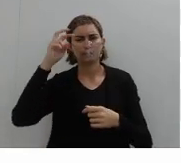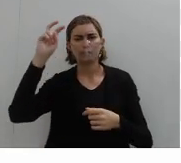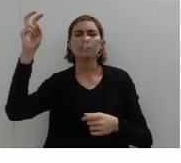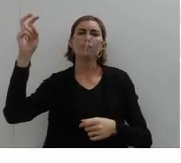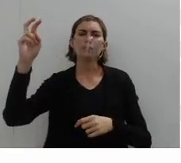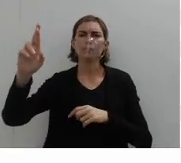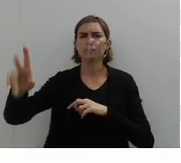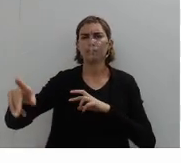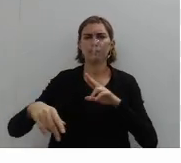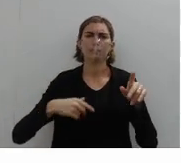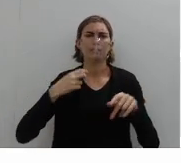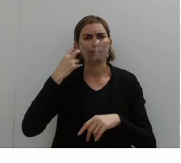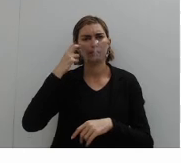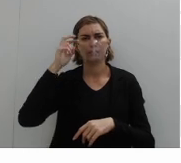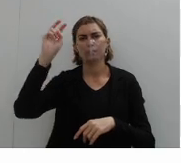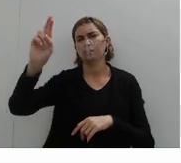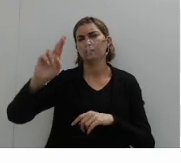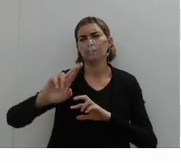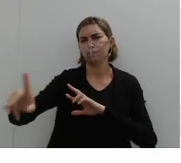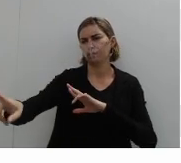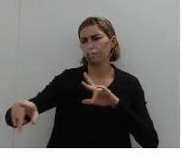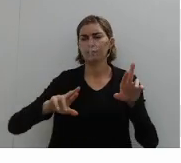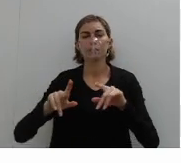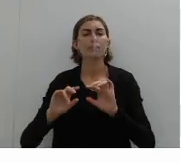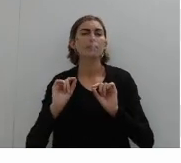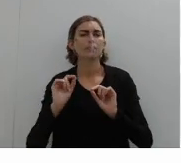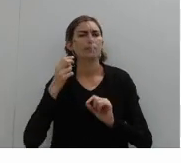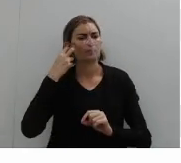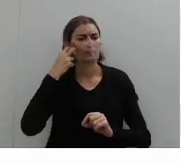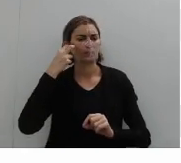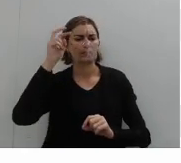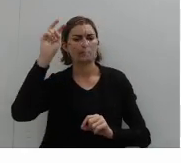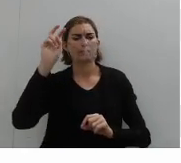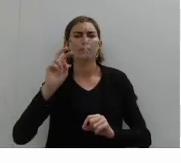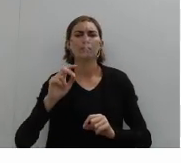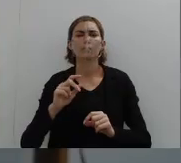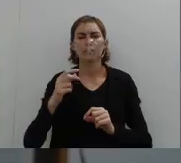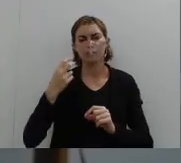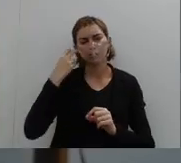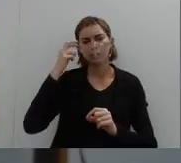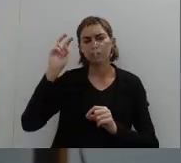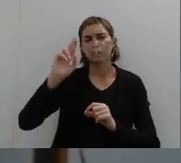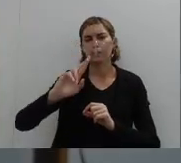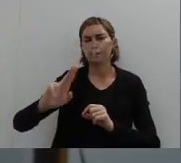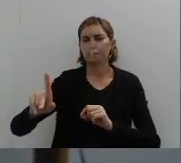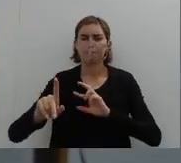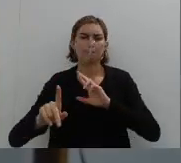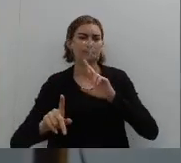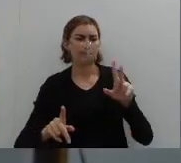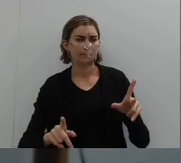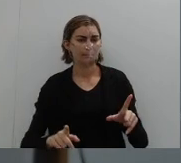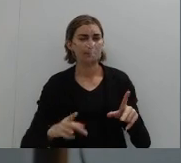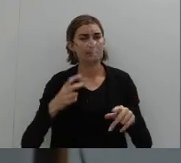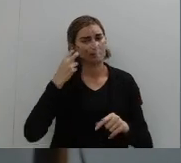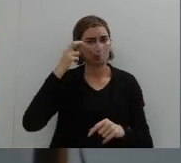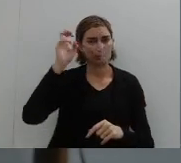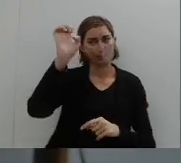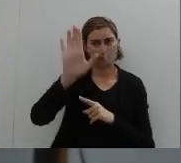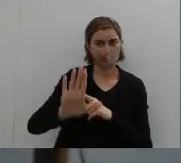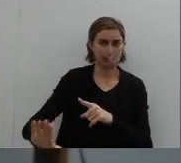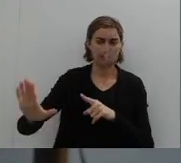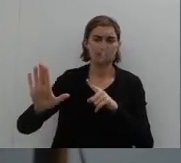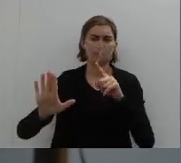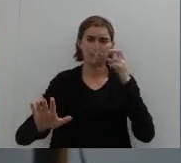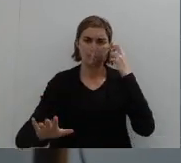culturas tão distintas. O que é que eu quero dizer para vocês de culturas distintas? Tinha a cultura europeia e